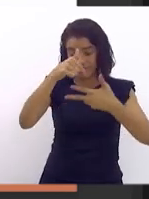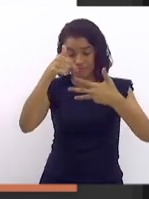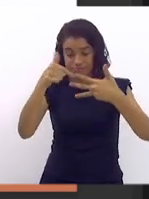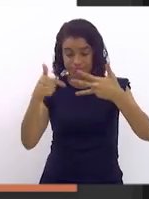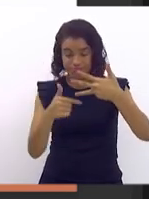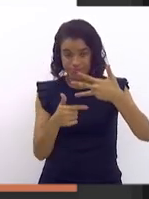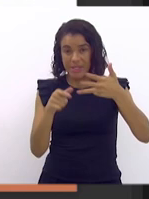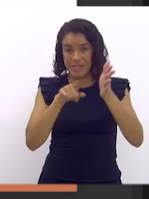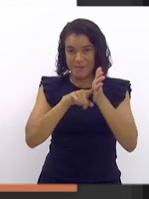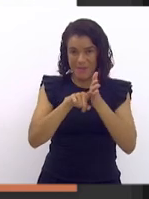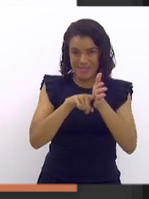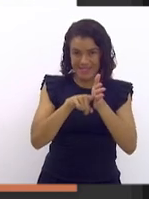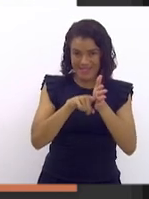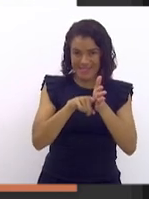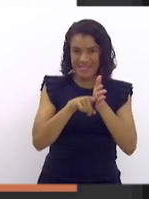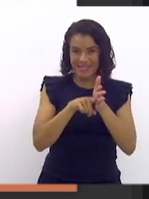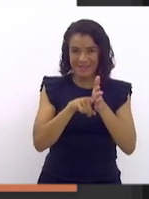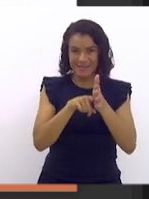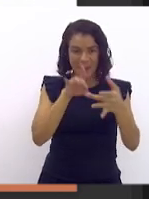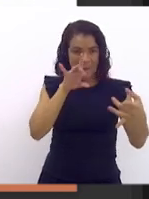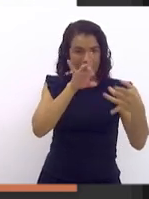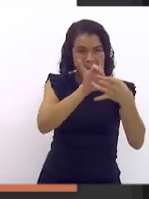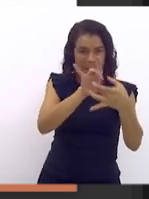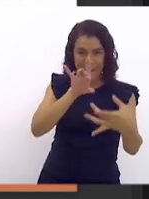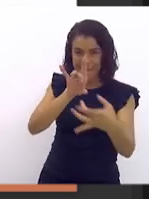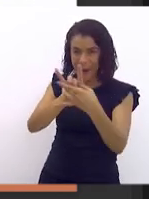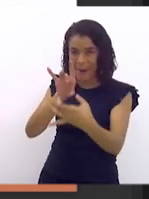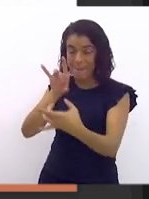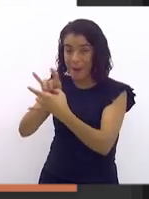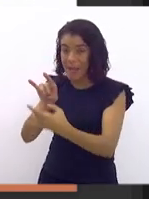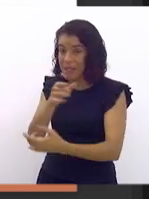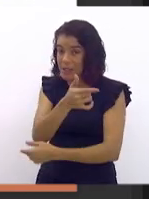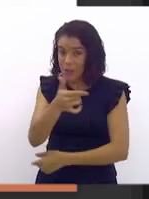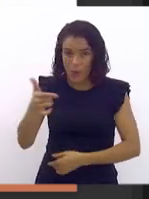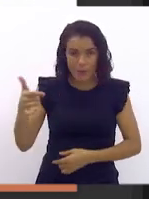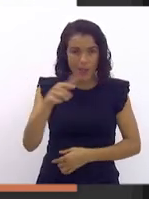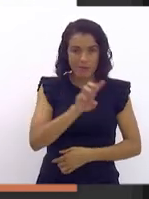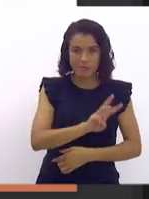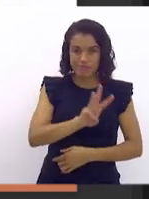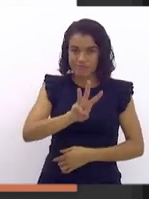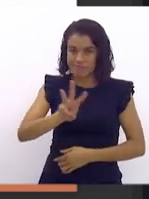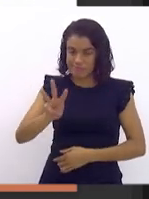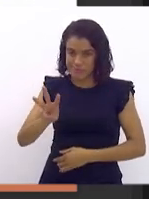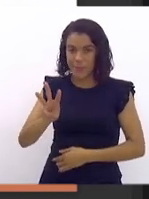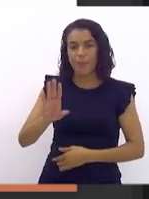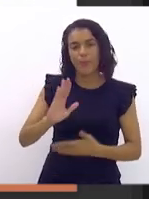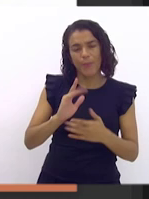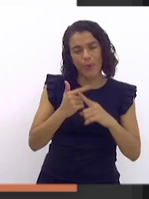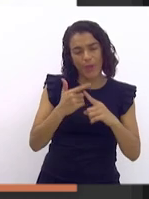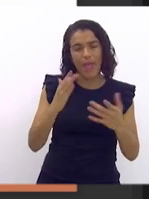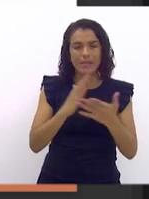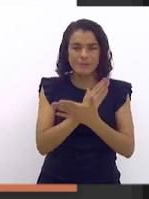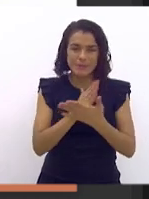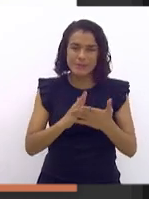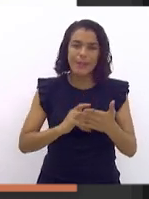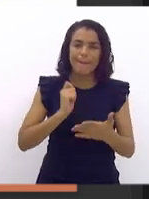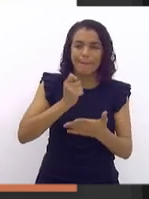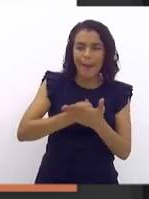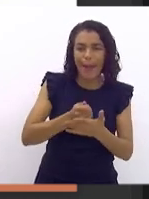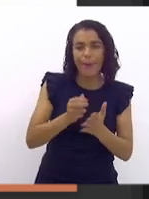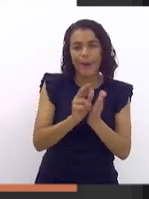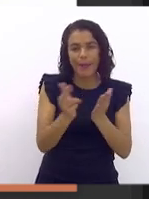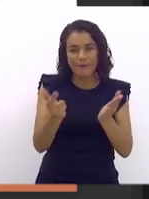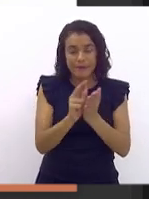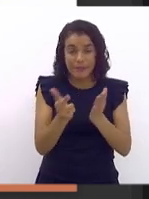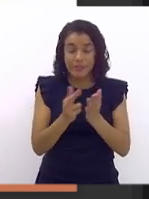temáticos de pesquisa do Observatório e que não estão na página do Observatório, porque algumas vezes são conteúdos pagos de revistas